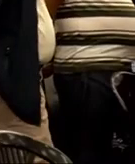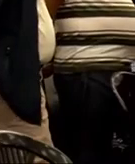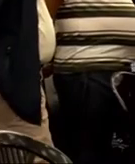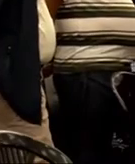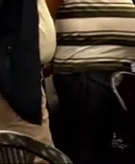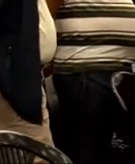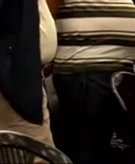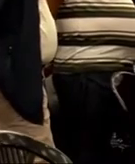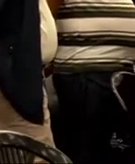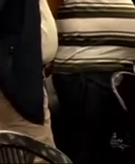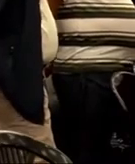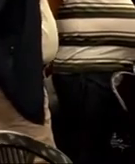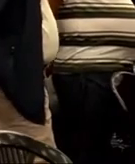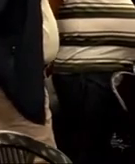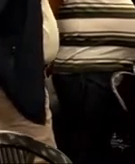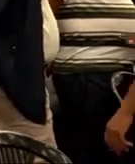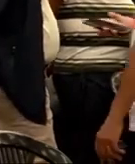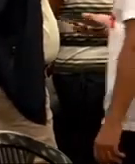Então a gente vai